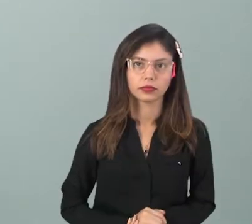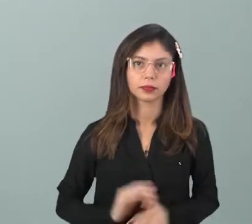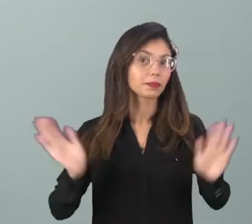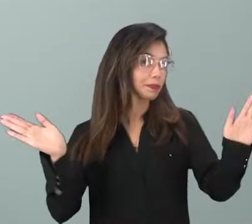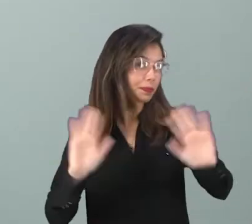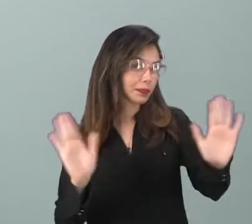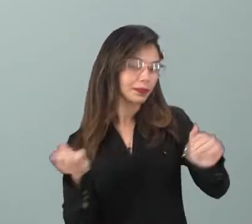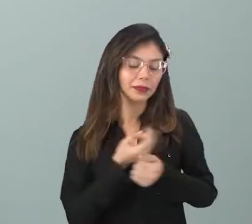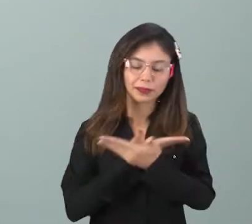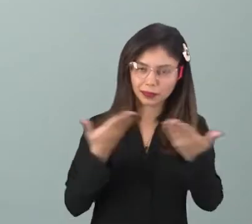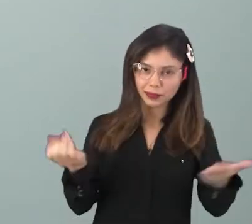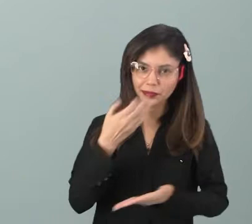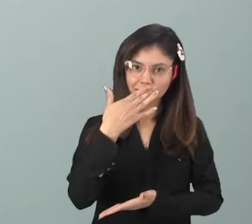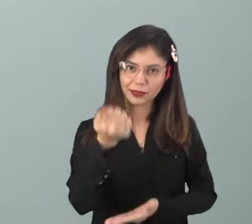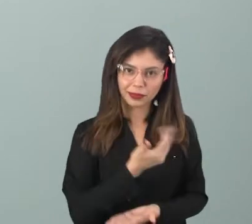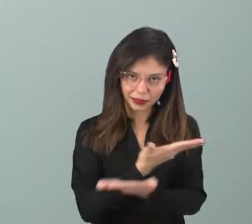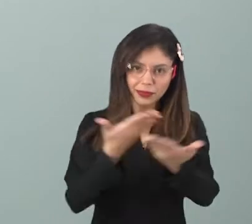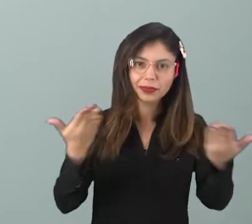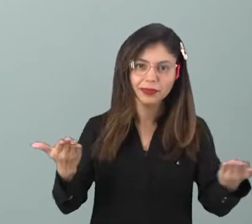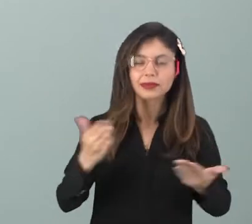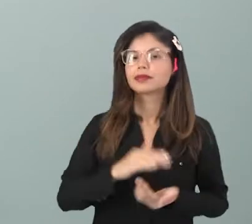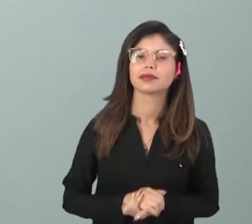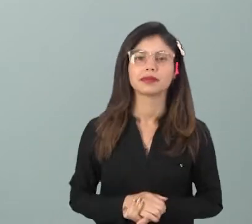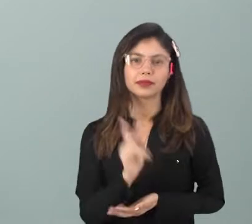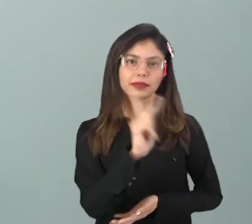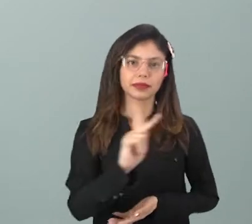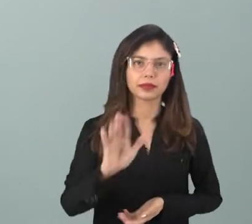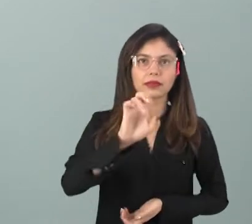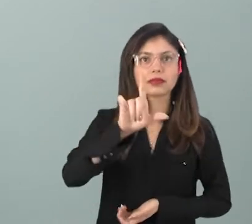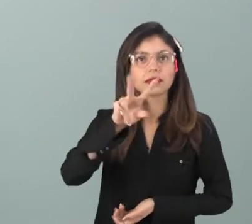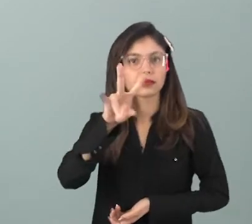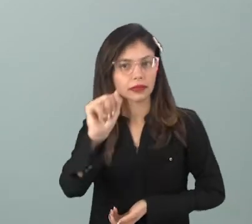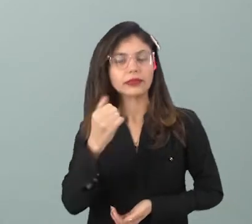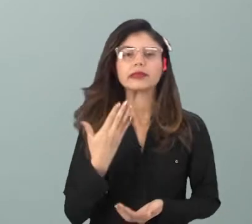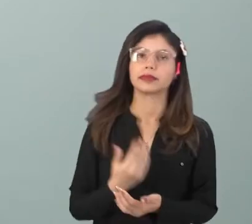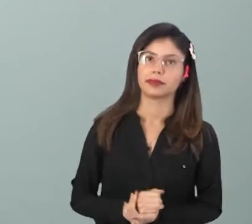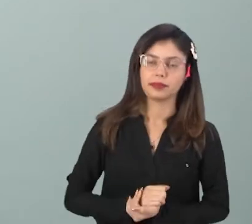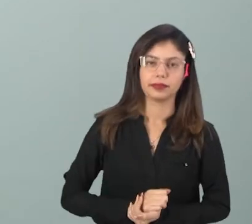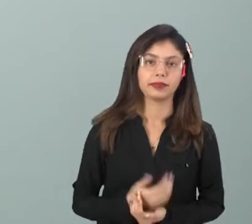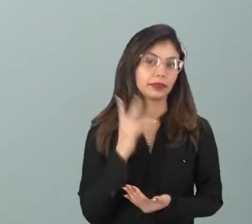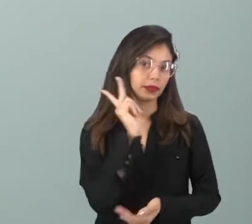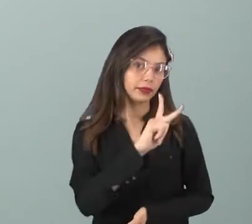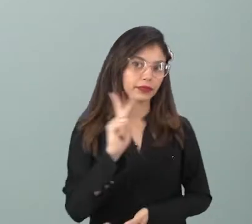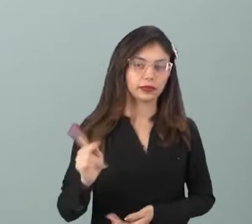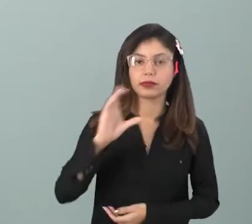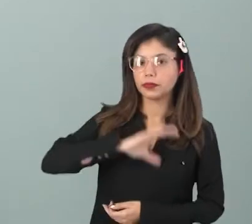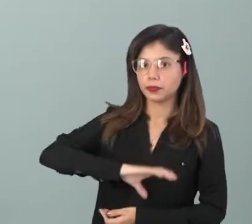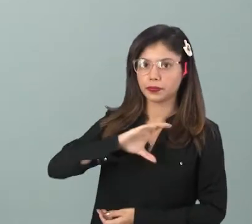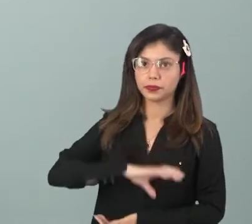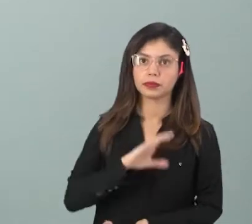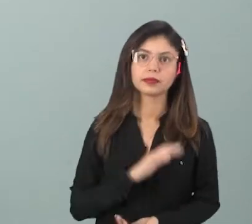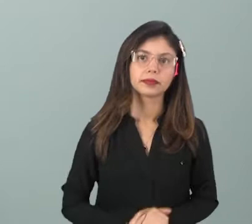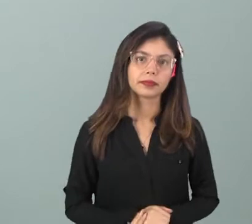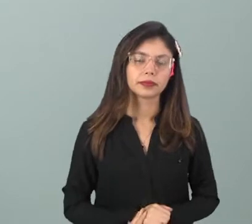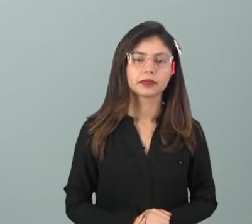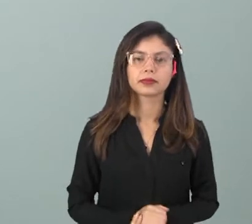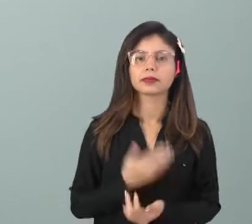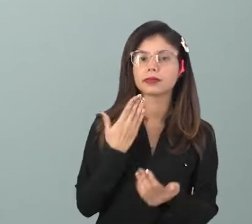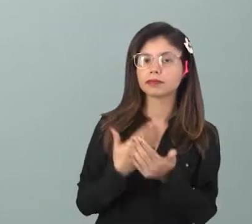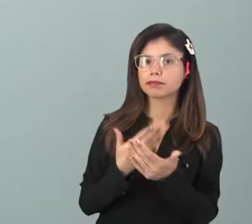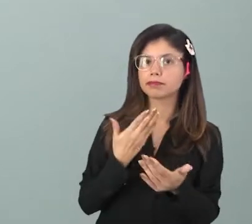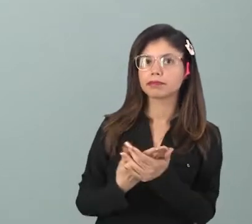o Olá pessoal tudo bem com vocês eu sou Professora Lídia Soares professora de língua portuguesa